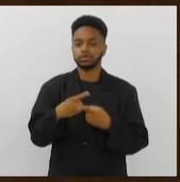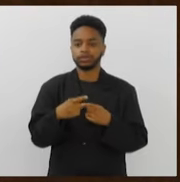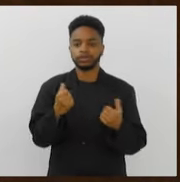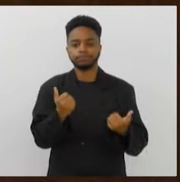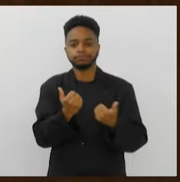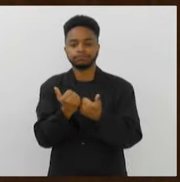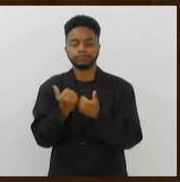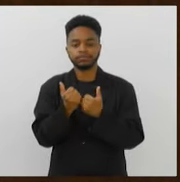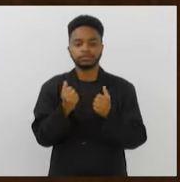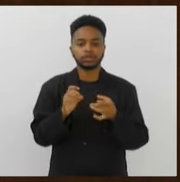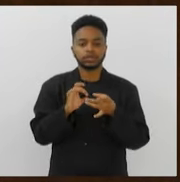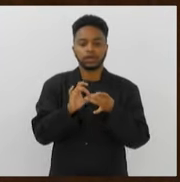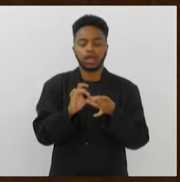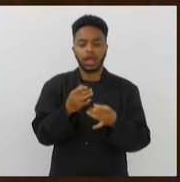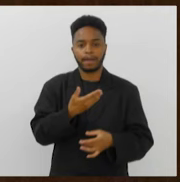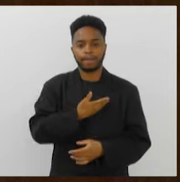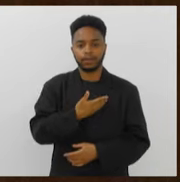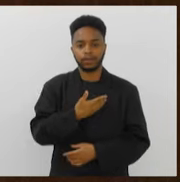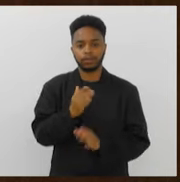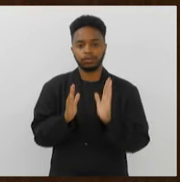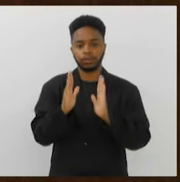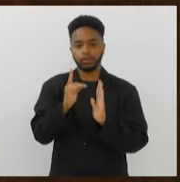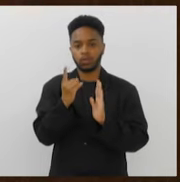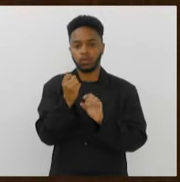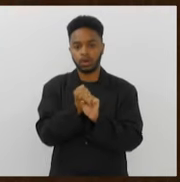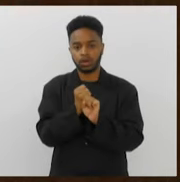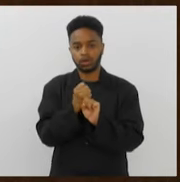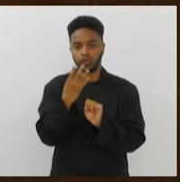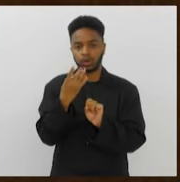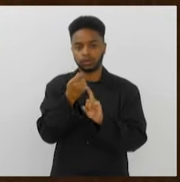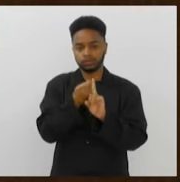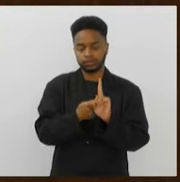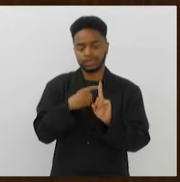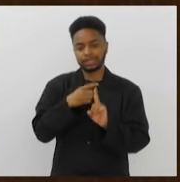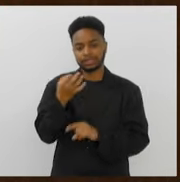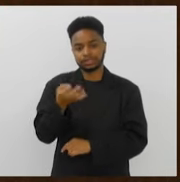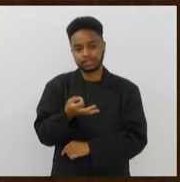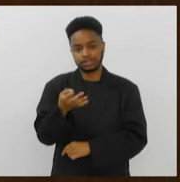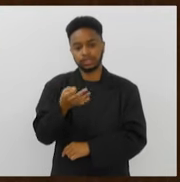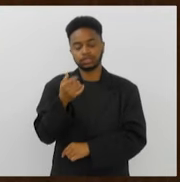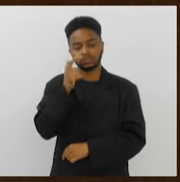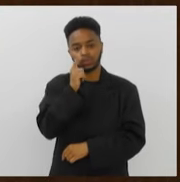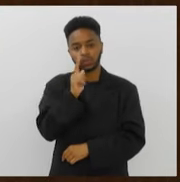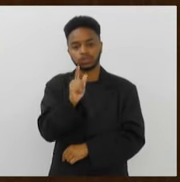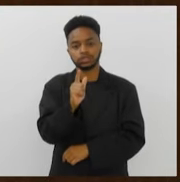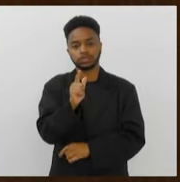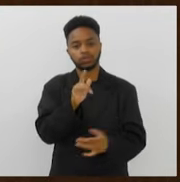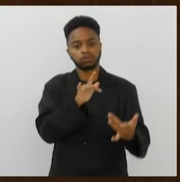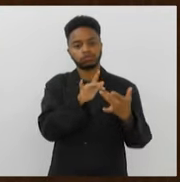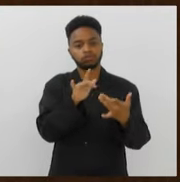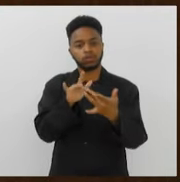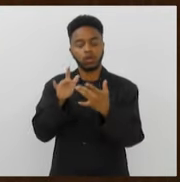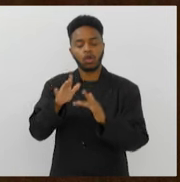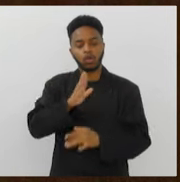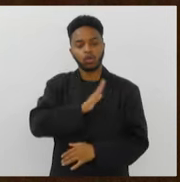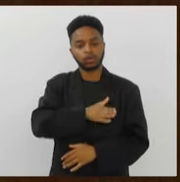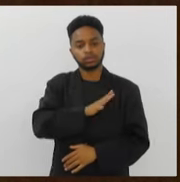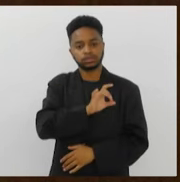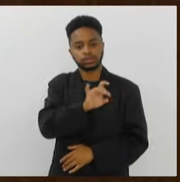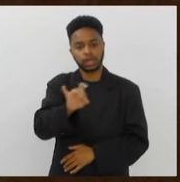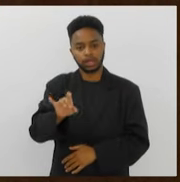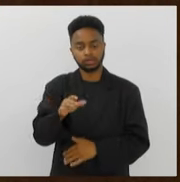grande amigo. Nesse ano e quatro meses, ele com certeza conquistou o coração de todos nós aqui nessa